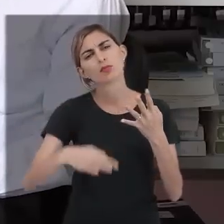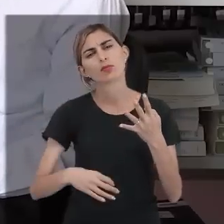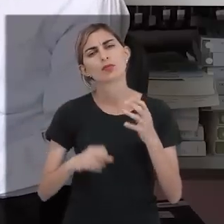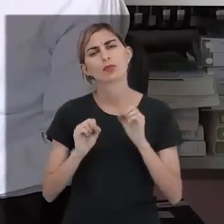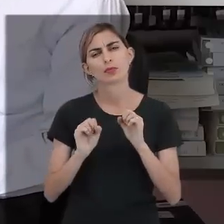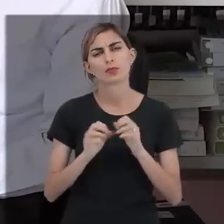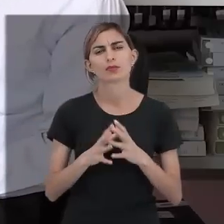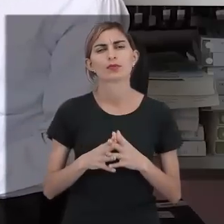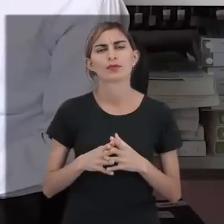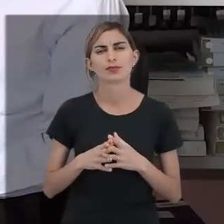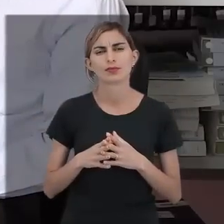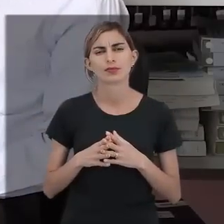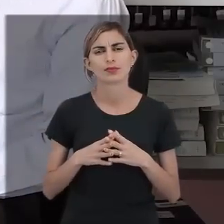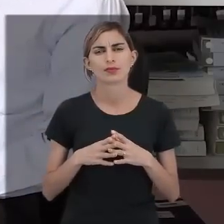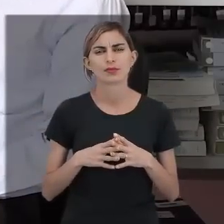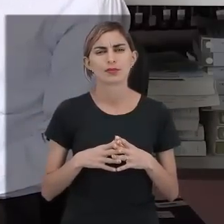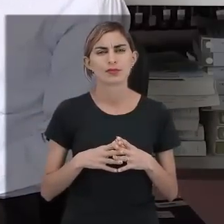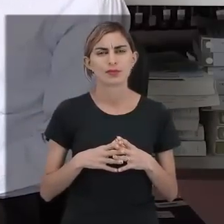sim.